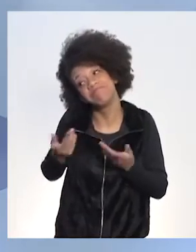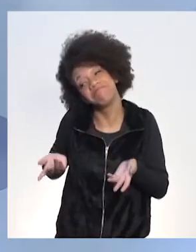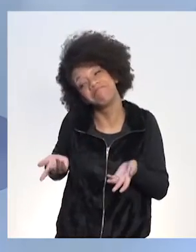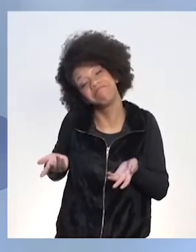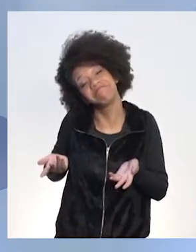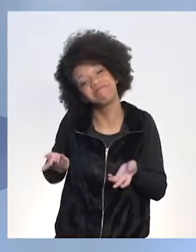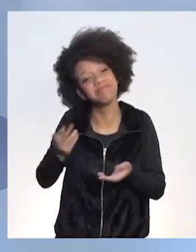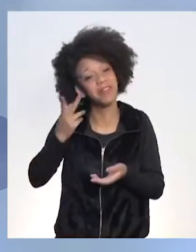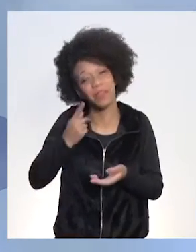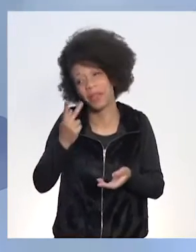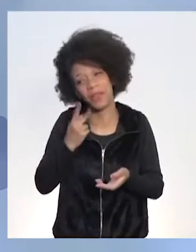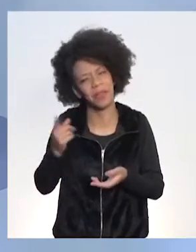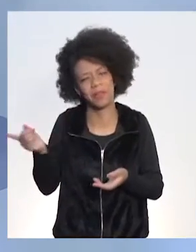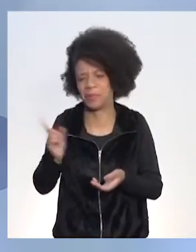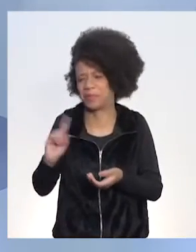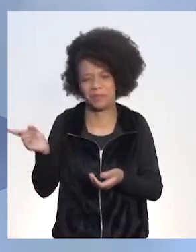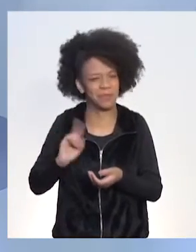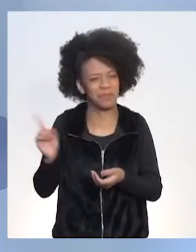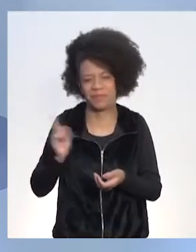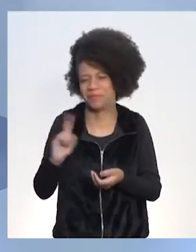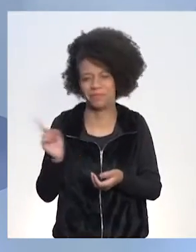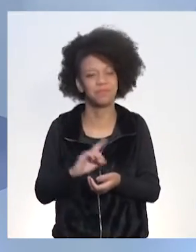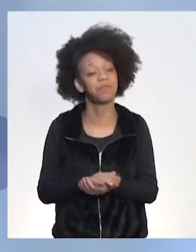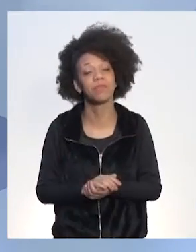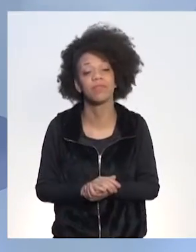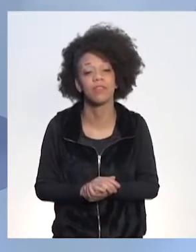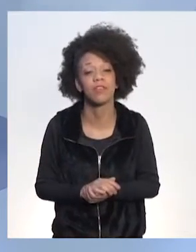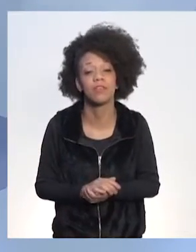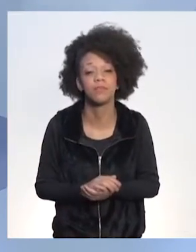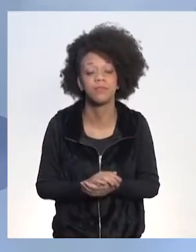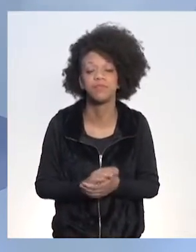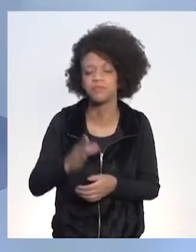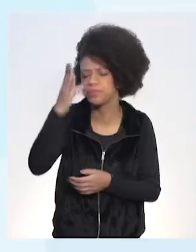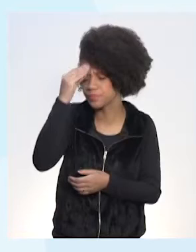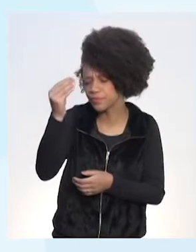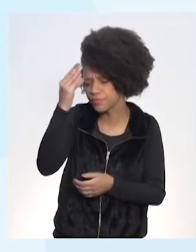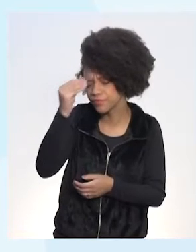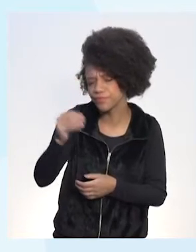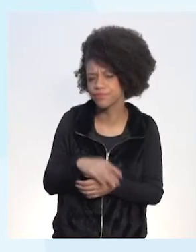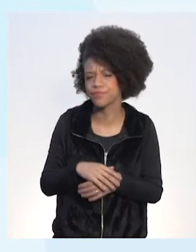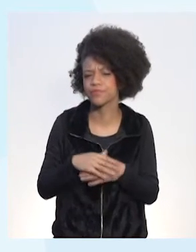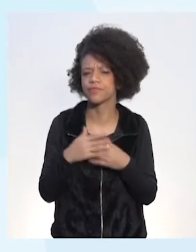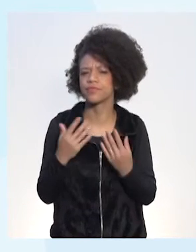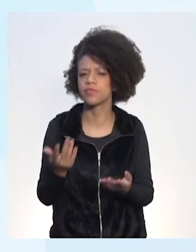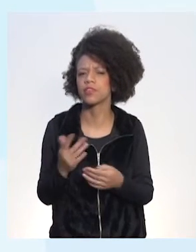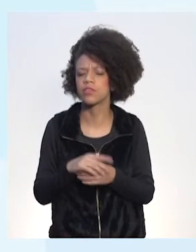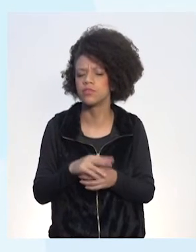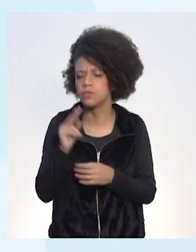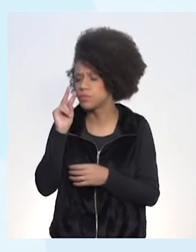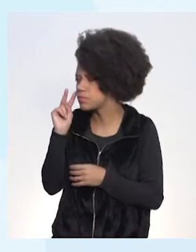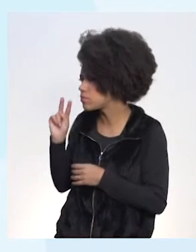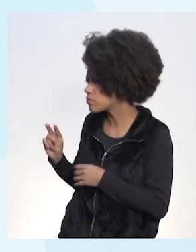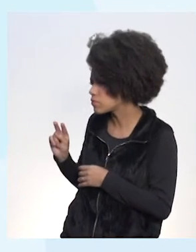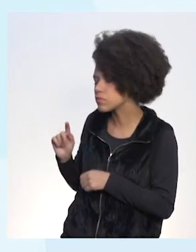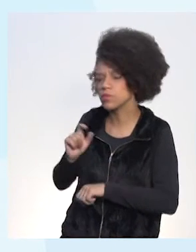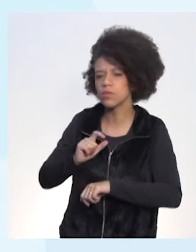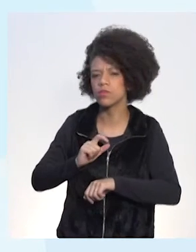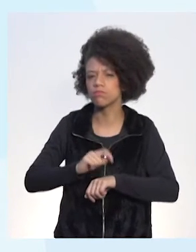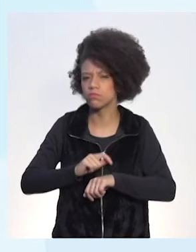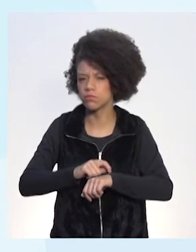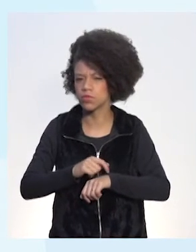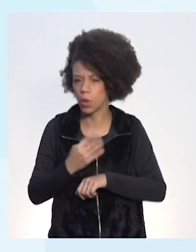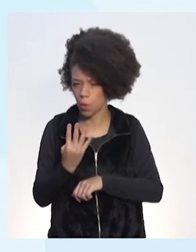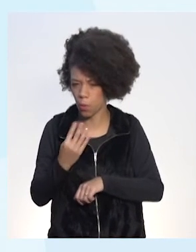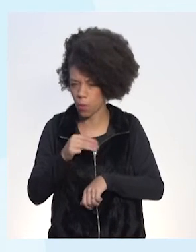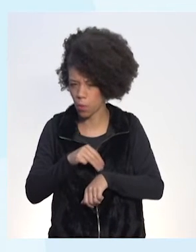Verdade. Normal, muita gente não é, não. Osmar, para Oi. ver se a gente tem um pouquinho mais de respostas, Vamos lá?